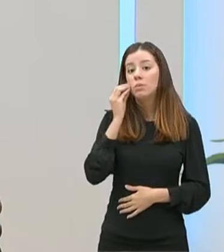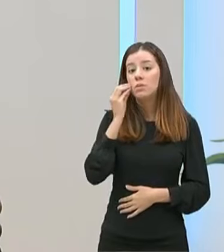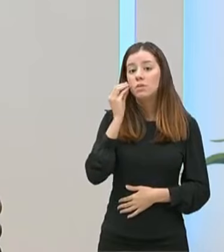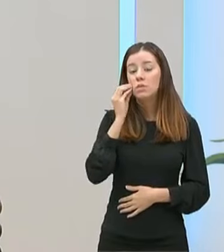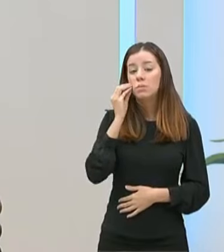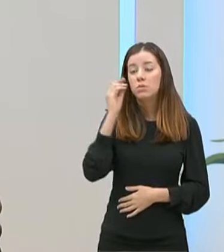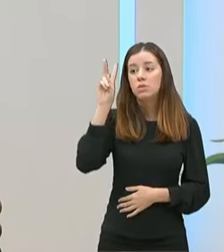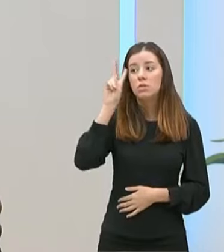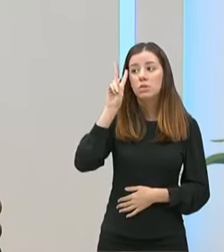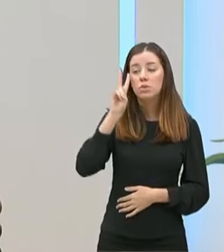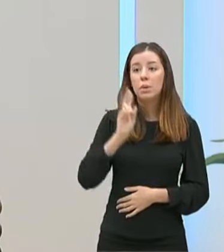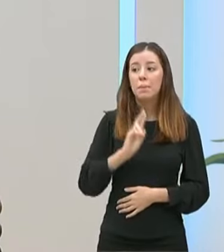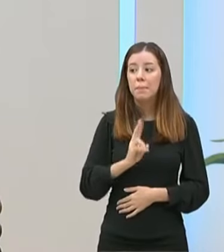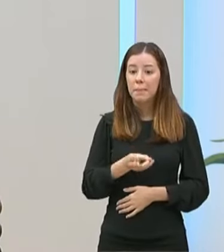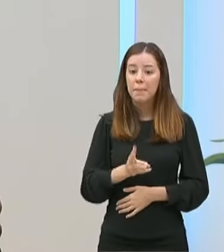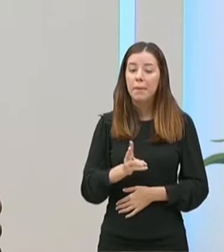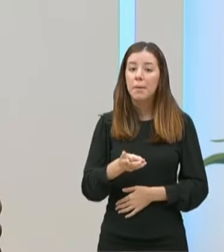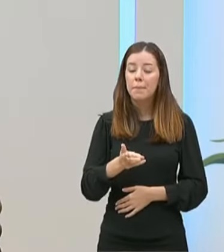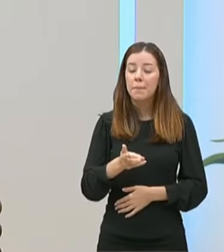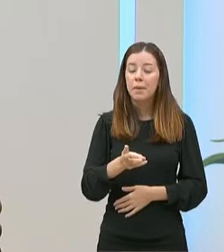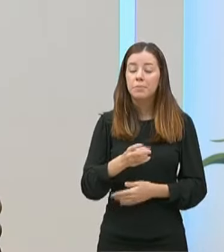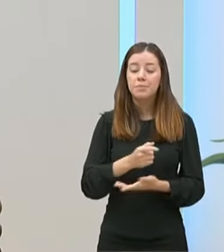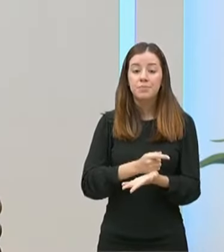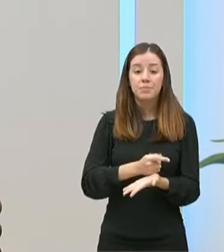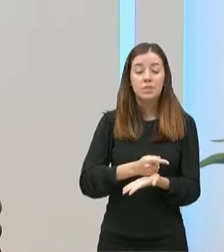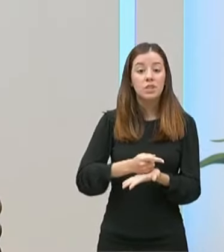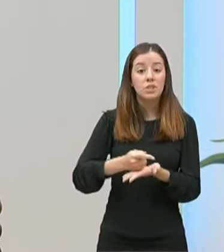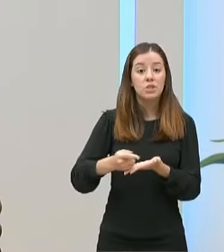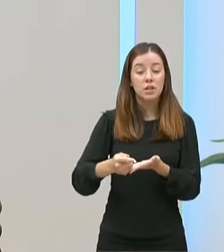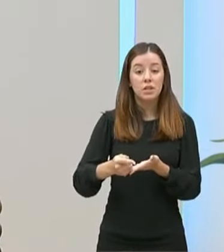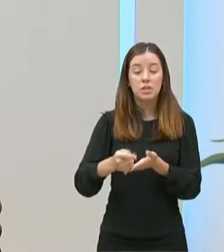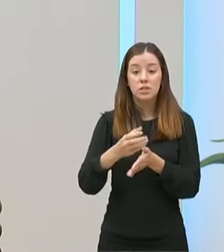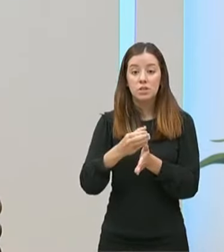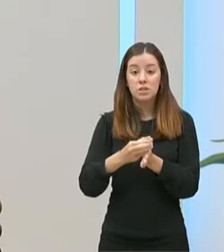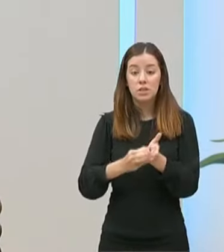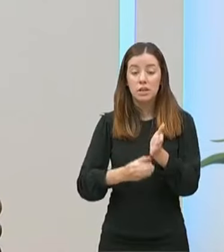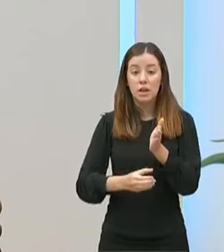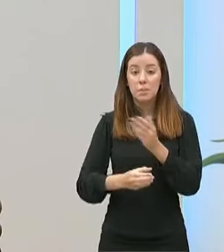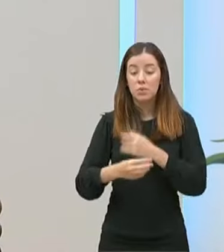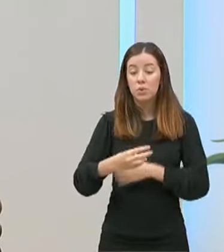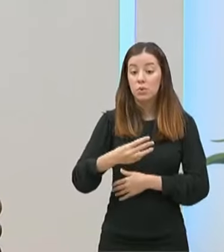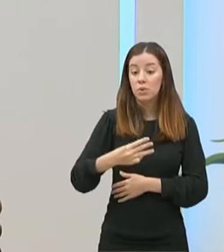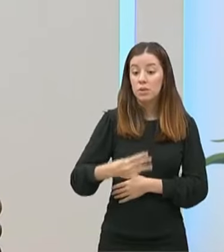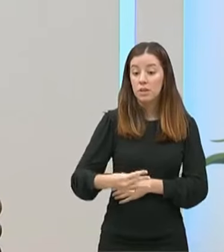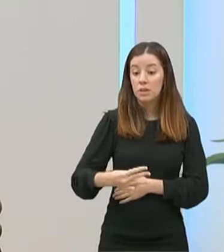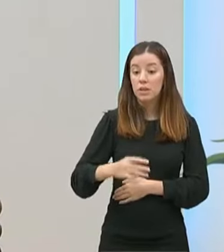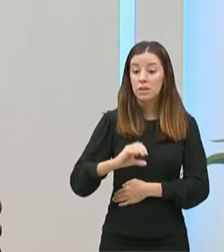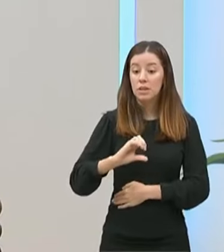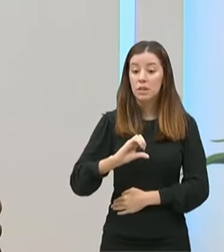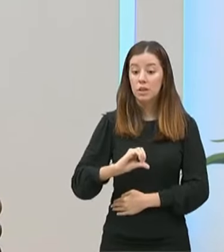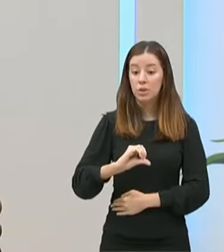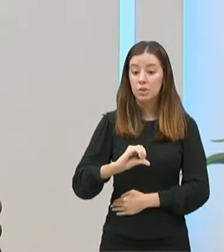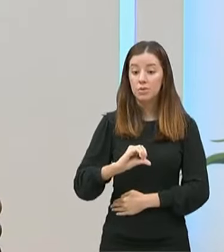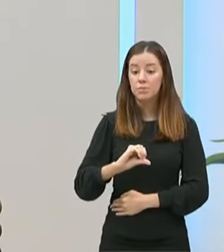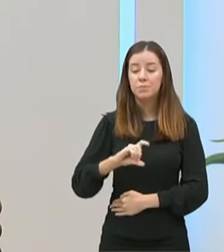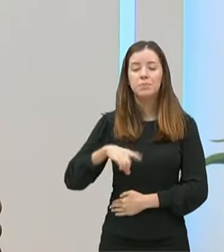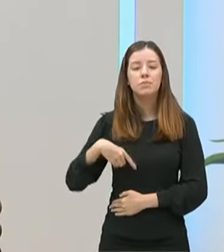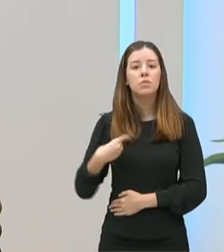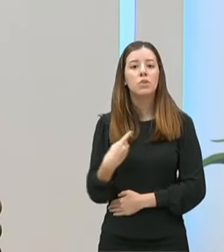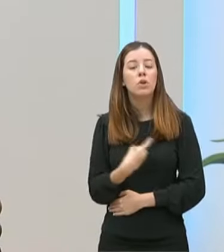do texto, e se você abrir a sua Bíblia no capítulo 39 do livro de Gênesis, nós começamos a